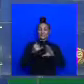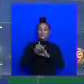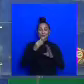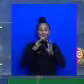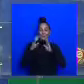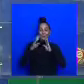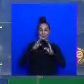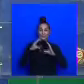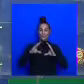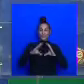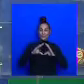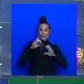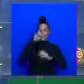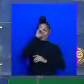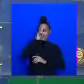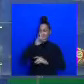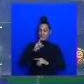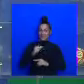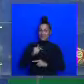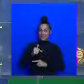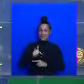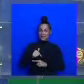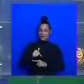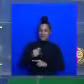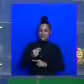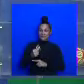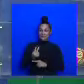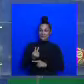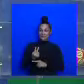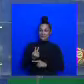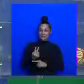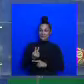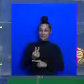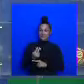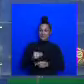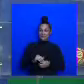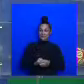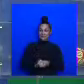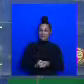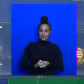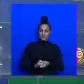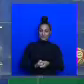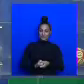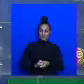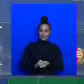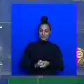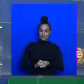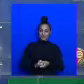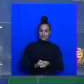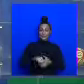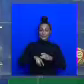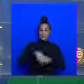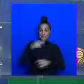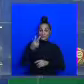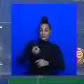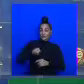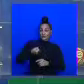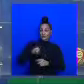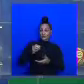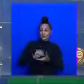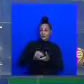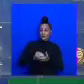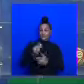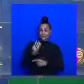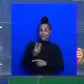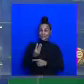no Facebook. Bola amarela, 72. Amarela, 72. Foram sorteados dois números,